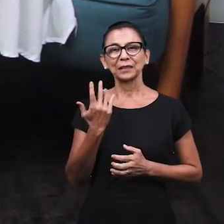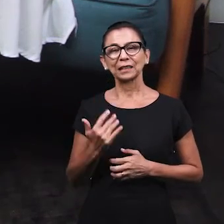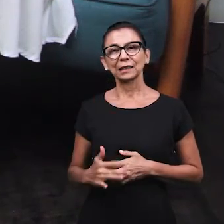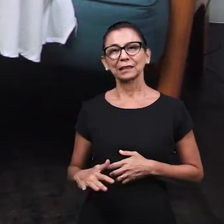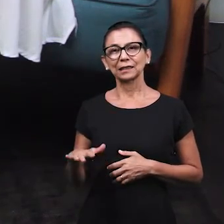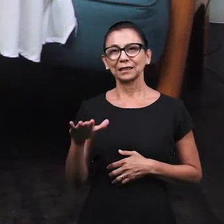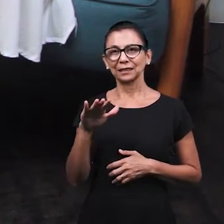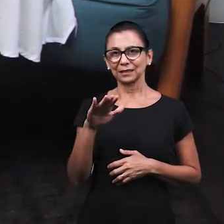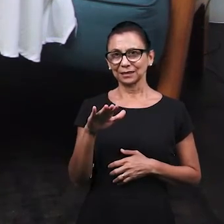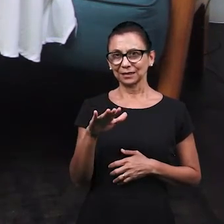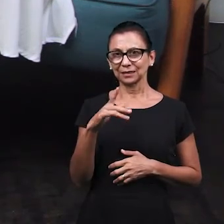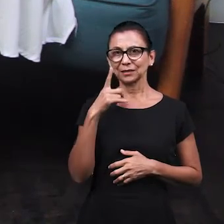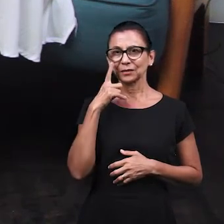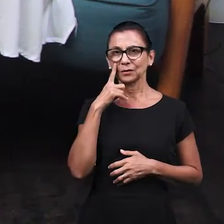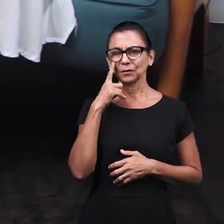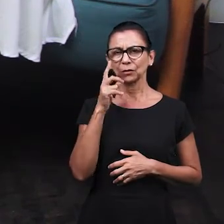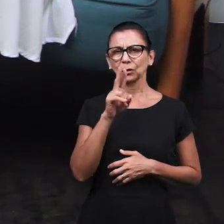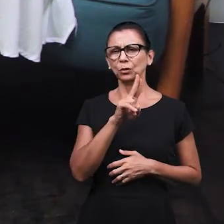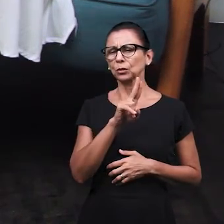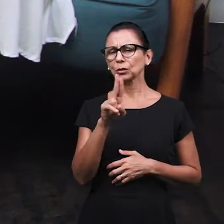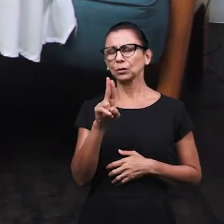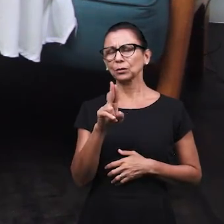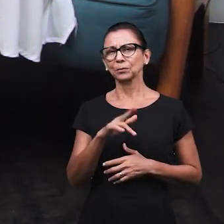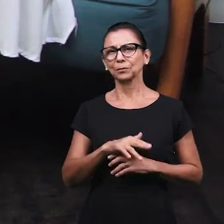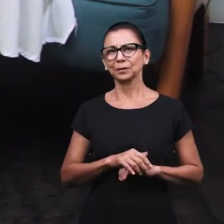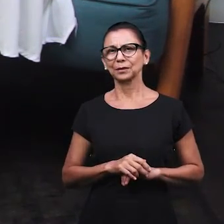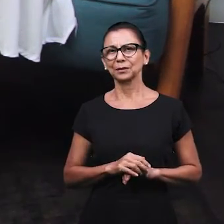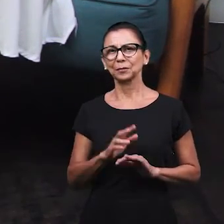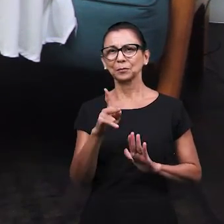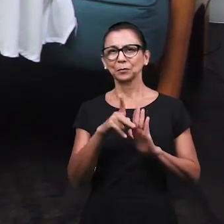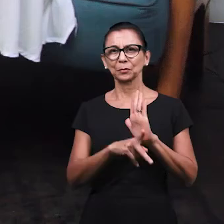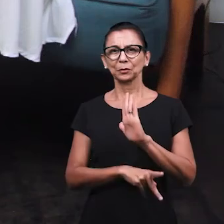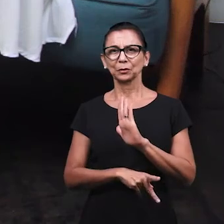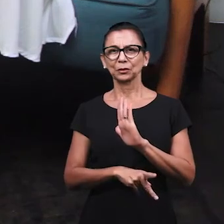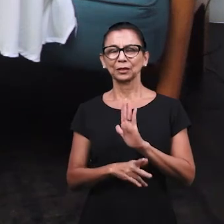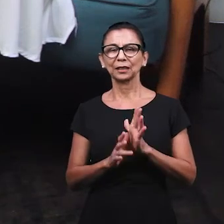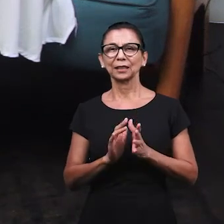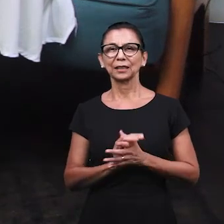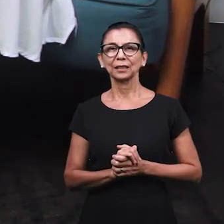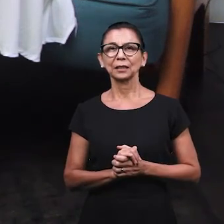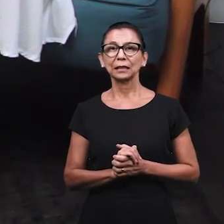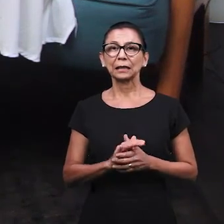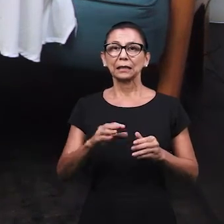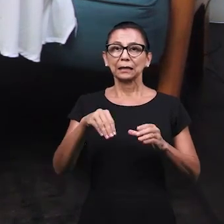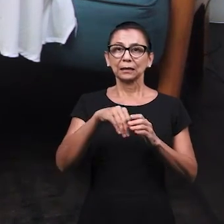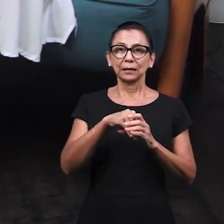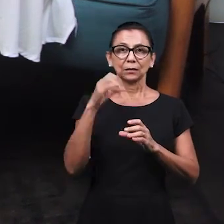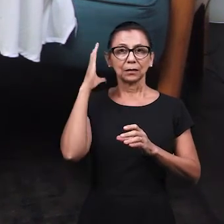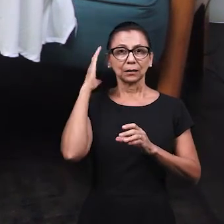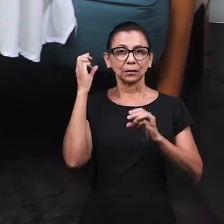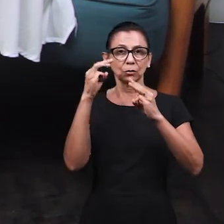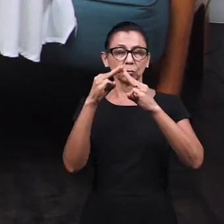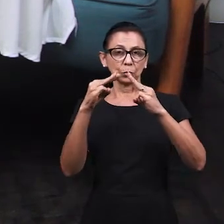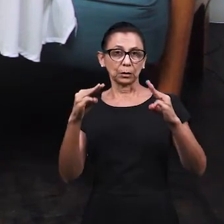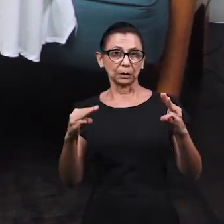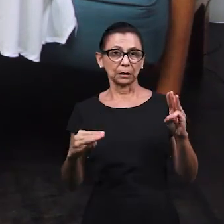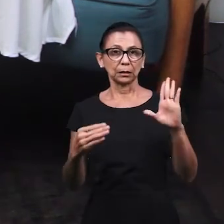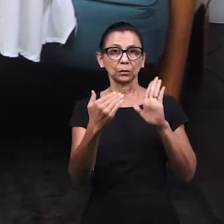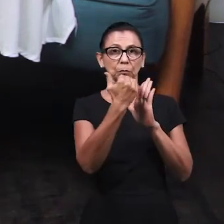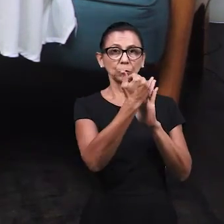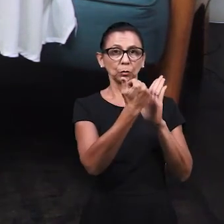A gente vai falar mais sobre isso. O nome desse projeto é um novo quadro na programação da Rádio